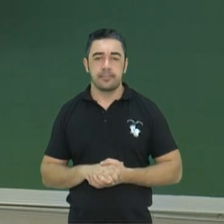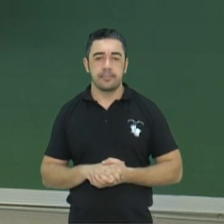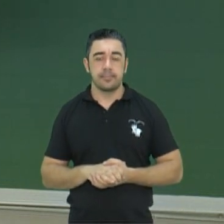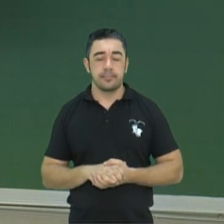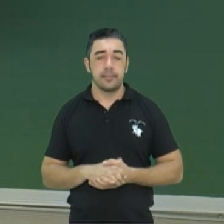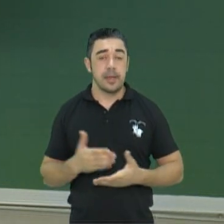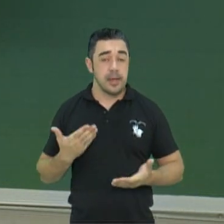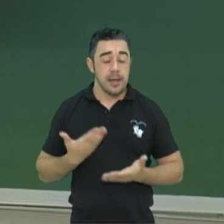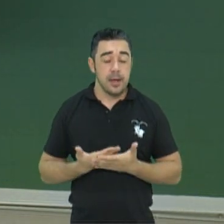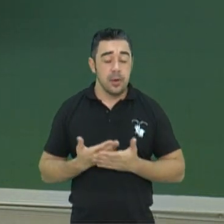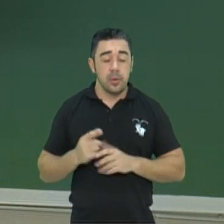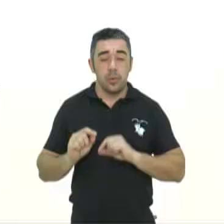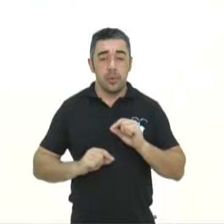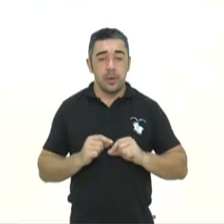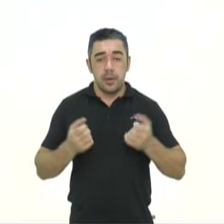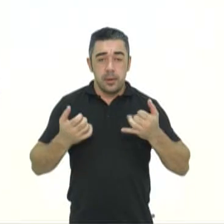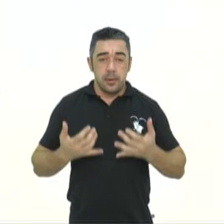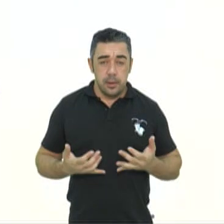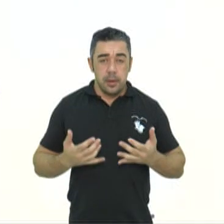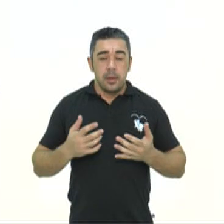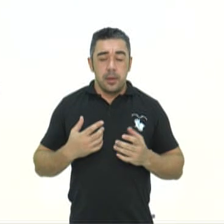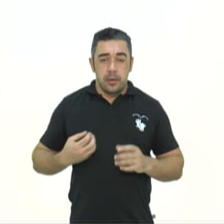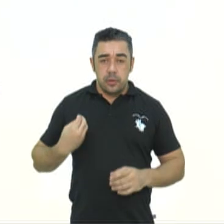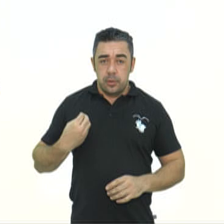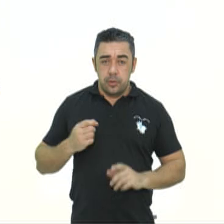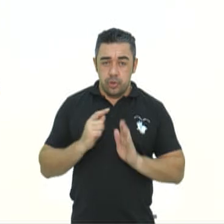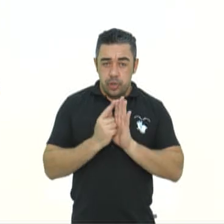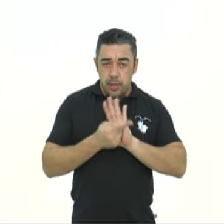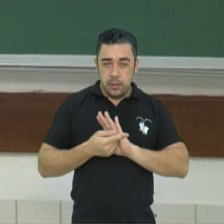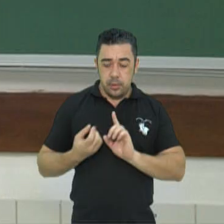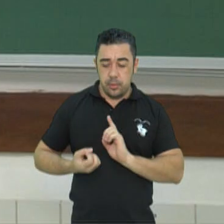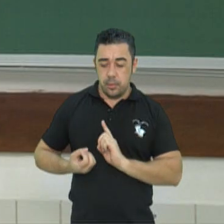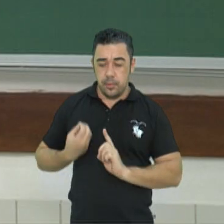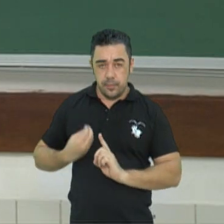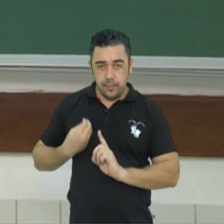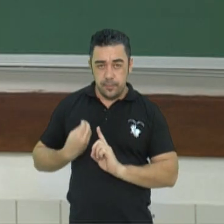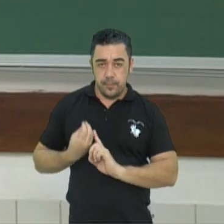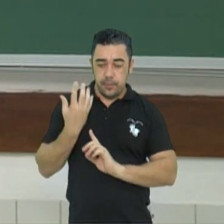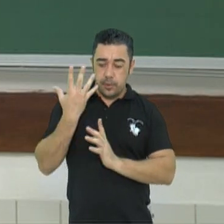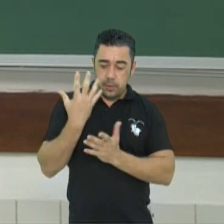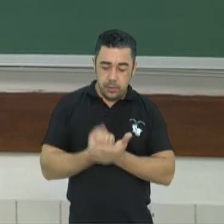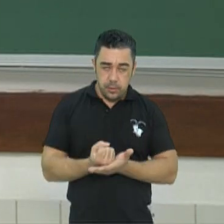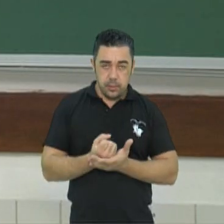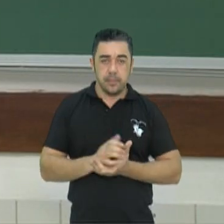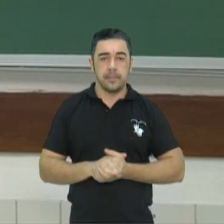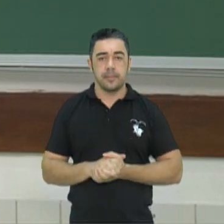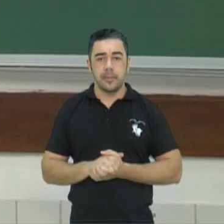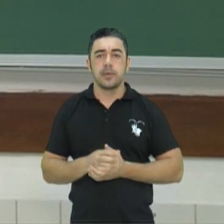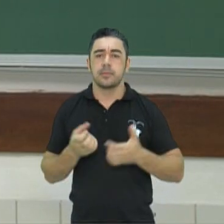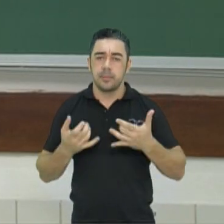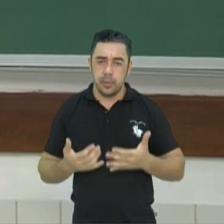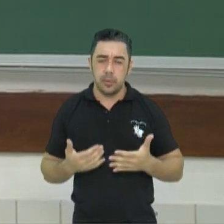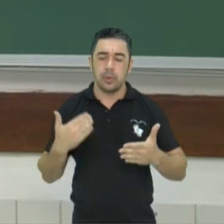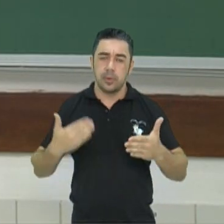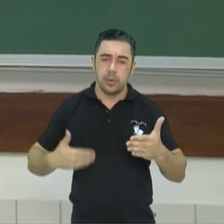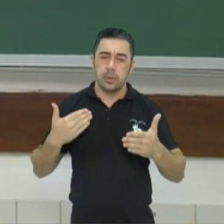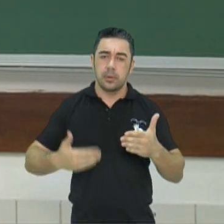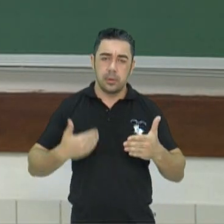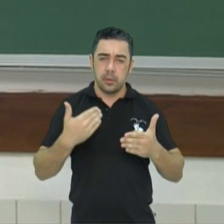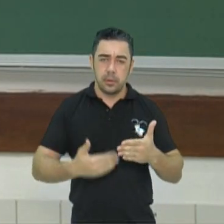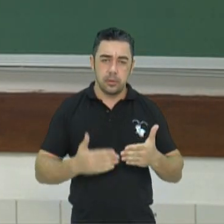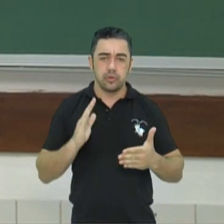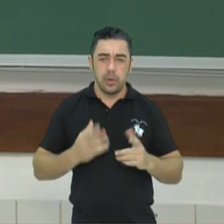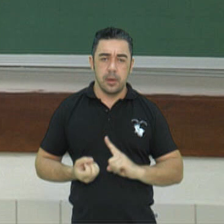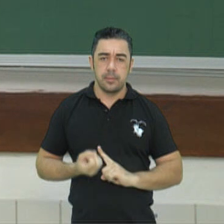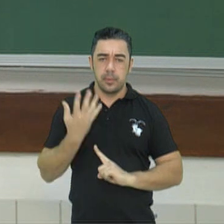E nessa aula nós falamos sobre gênero biografia. A gente não explicou passo a passo o que é um gênero biografia, porque já teve essa